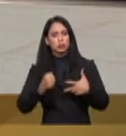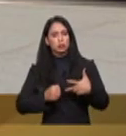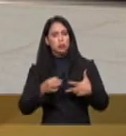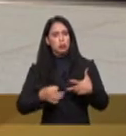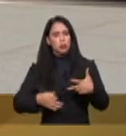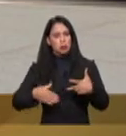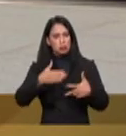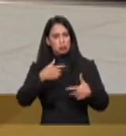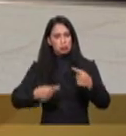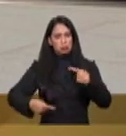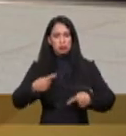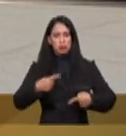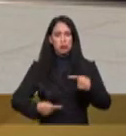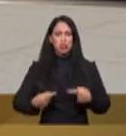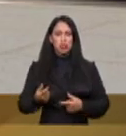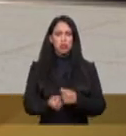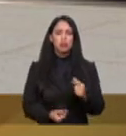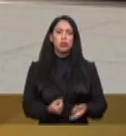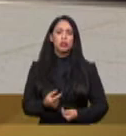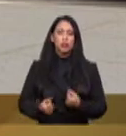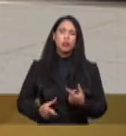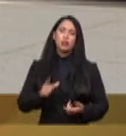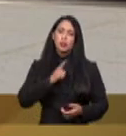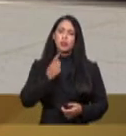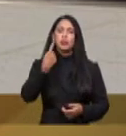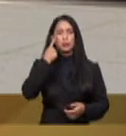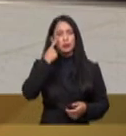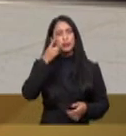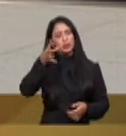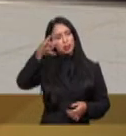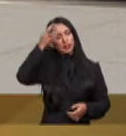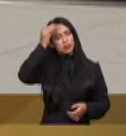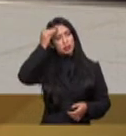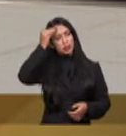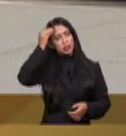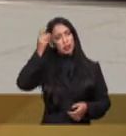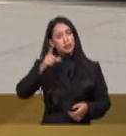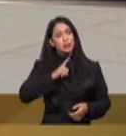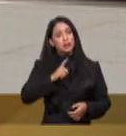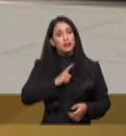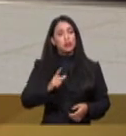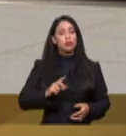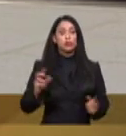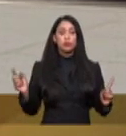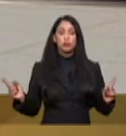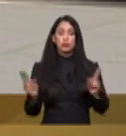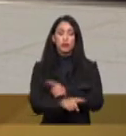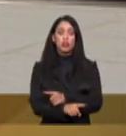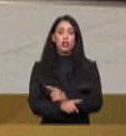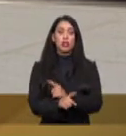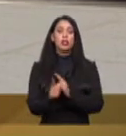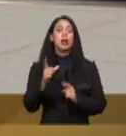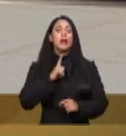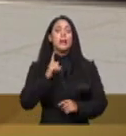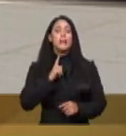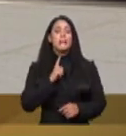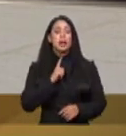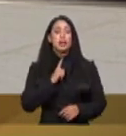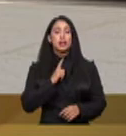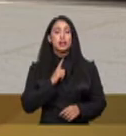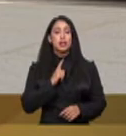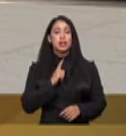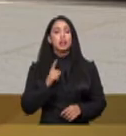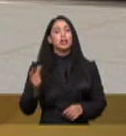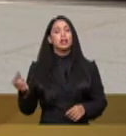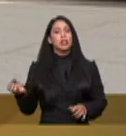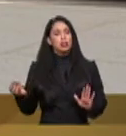poder econômico. O tratamento equitativo, a meu ver, deve ser aplicado justamente no sentido contrário, para que também os novos atores